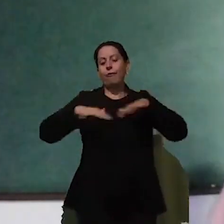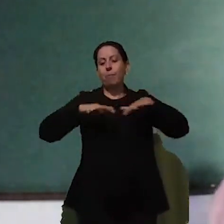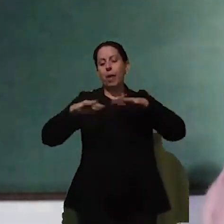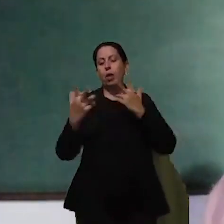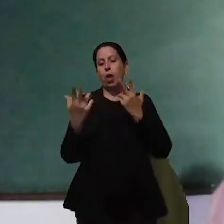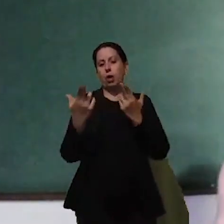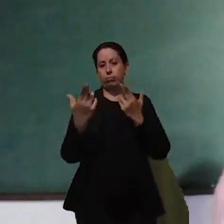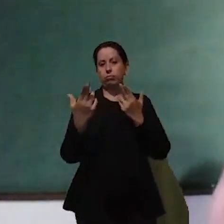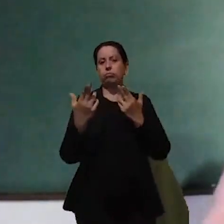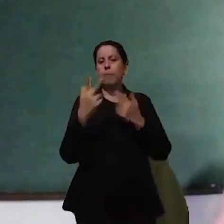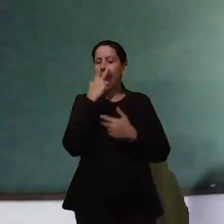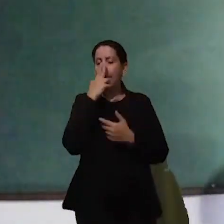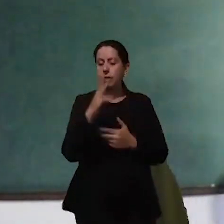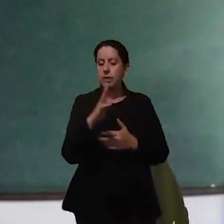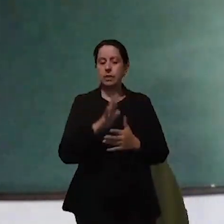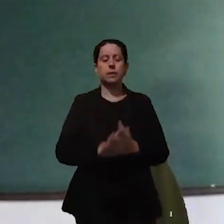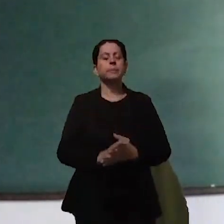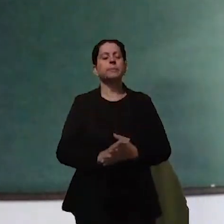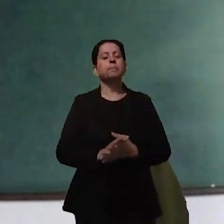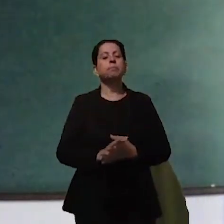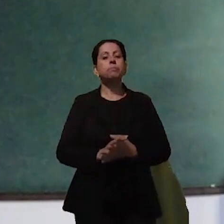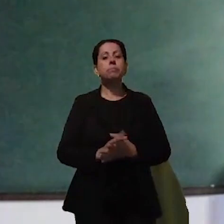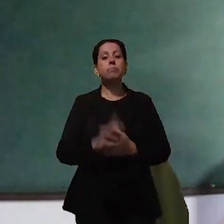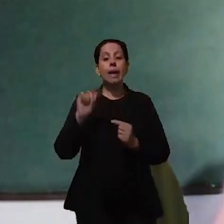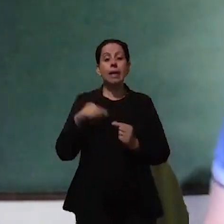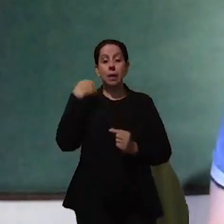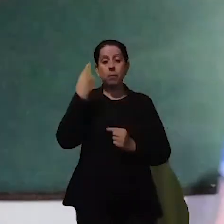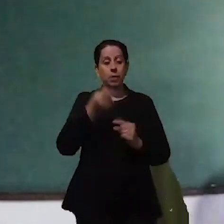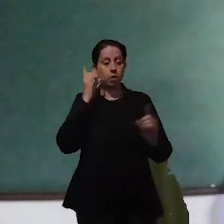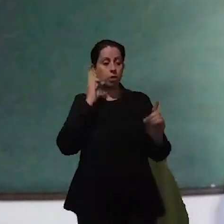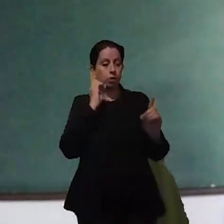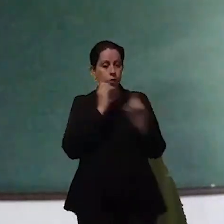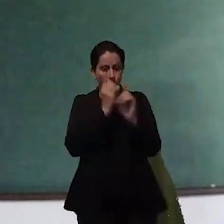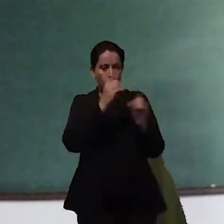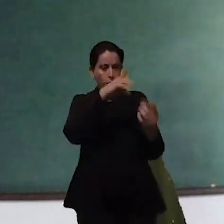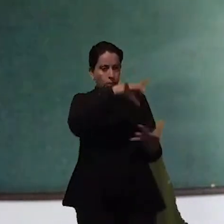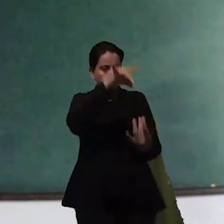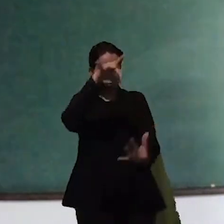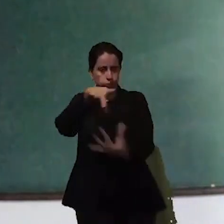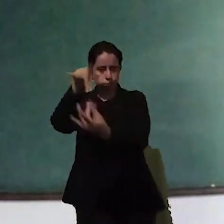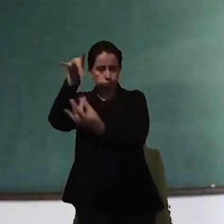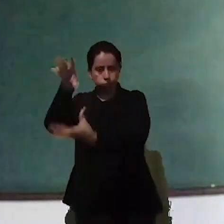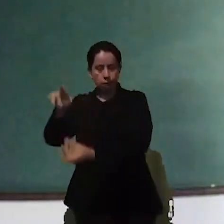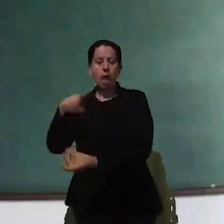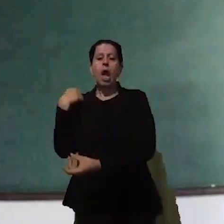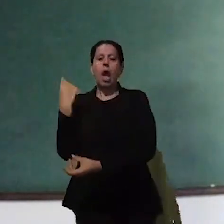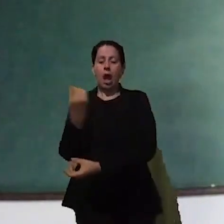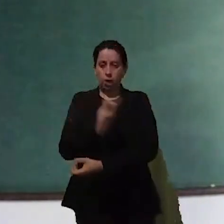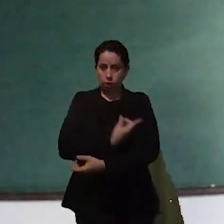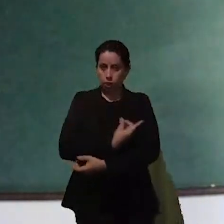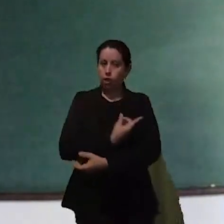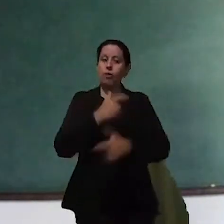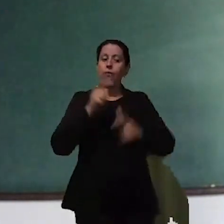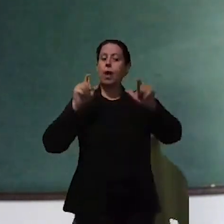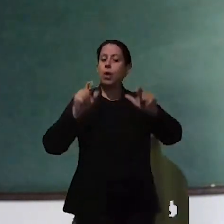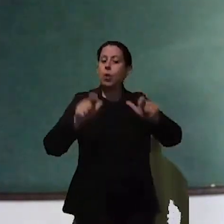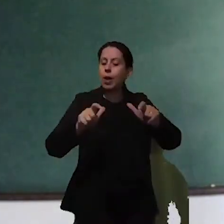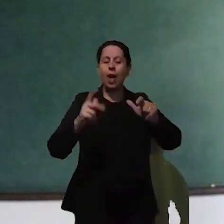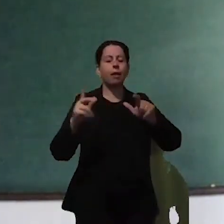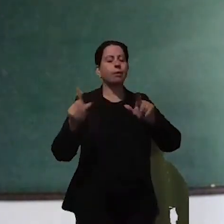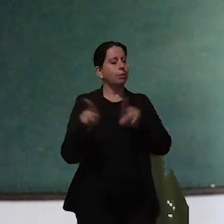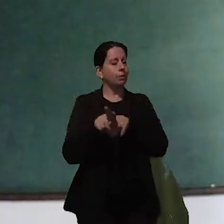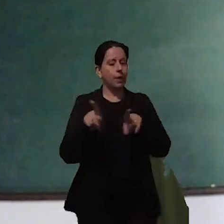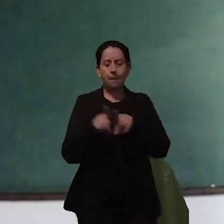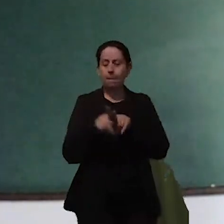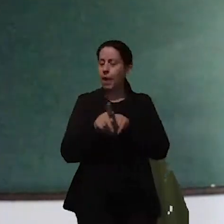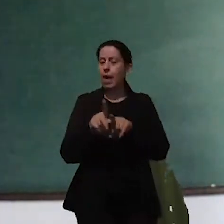E depois de nós encontrarmos, nós vamos para onde? Nós vamos para o local também em que nós temos